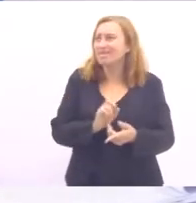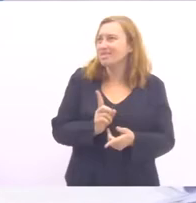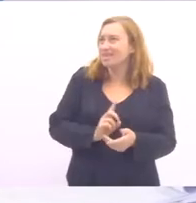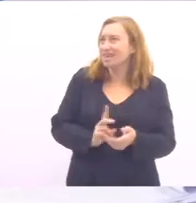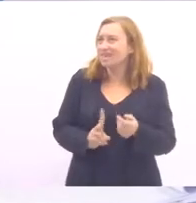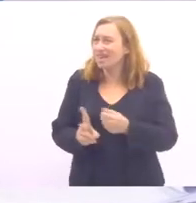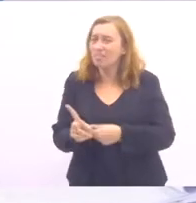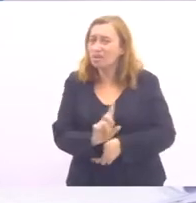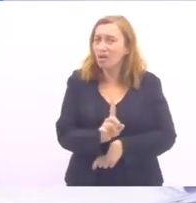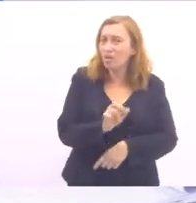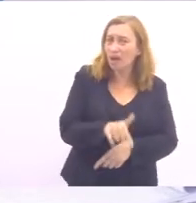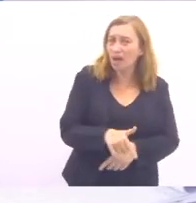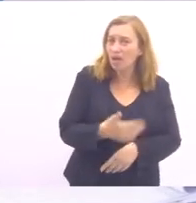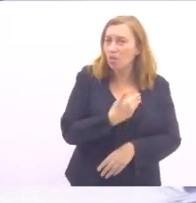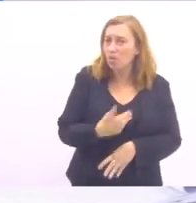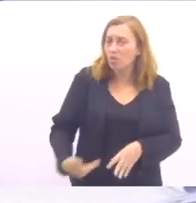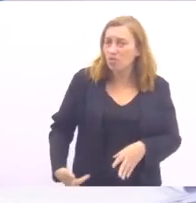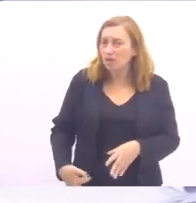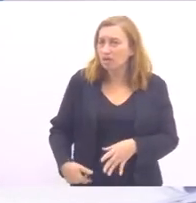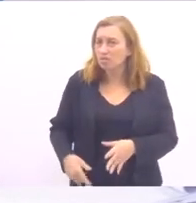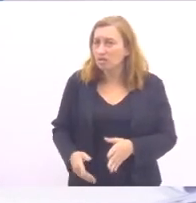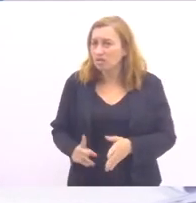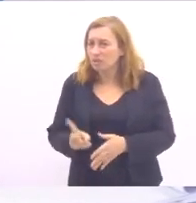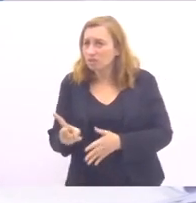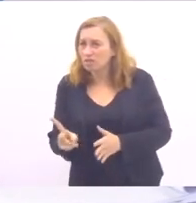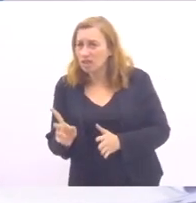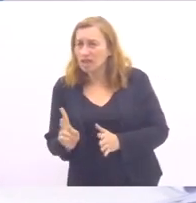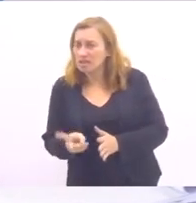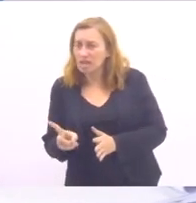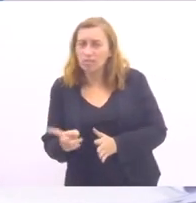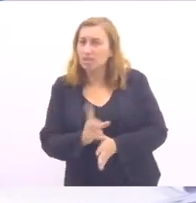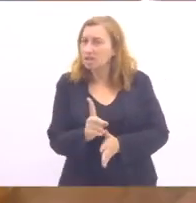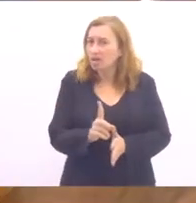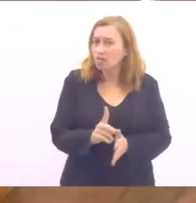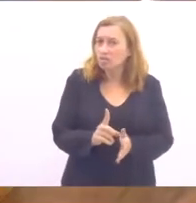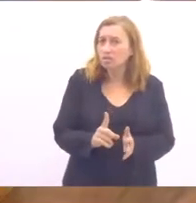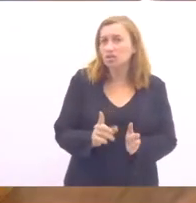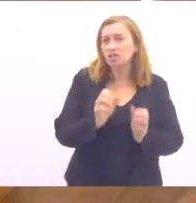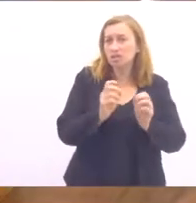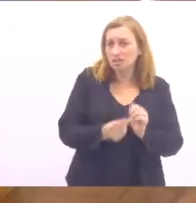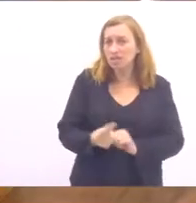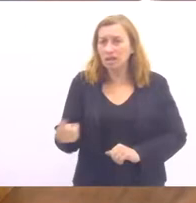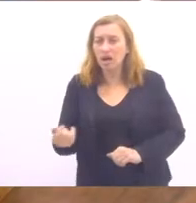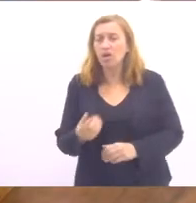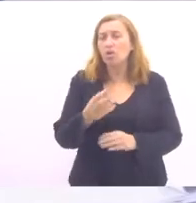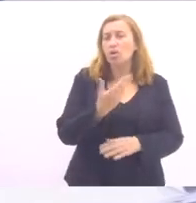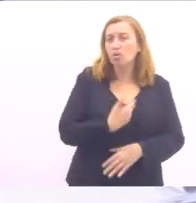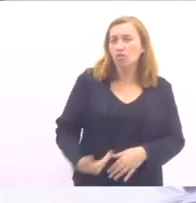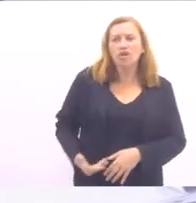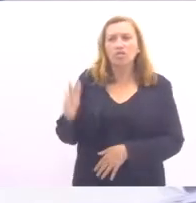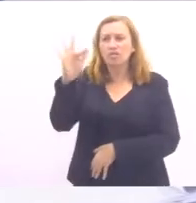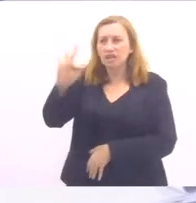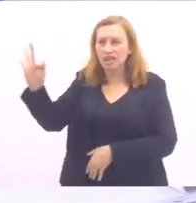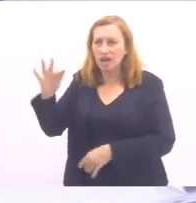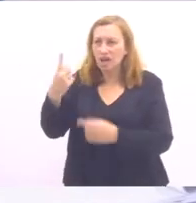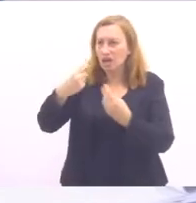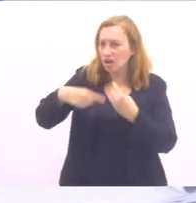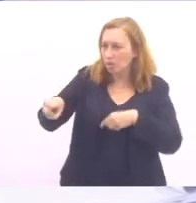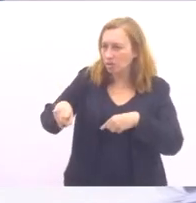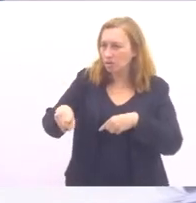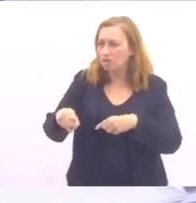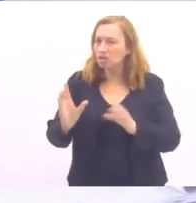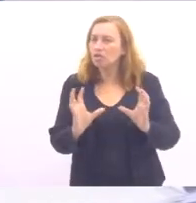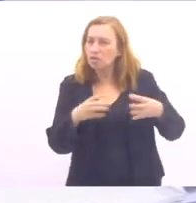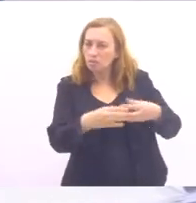sempre. O governo não está aí, não vai ficar para sempre. E a gente aqui também não vai ficar para sempre. O governo federal, que é contra as